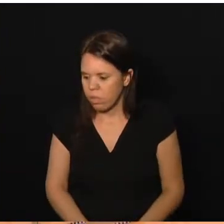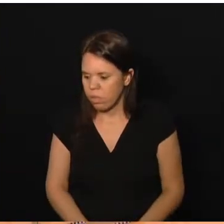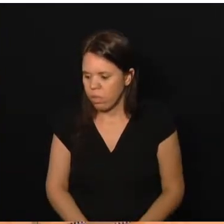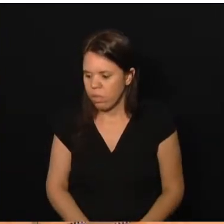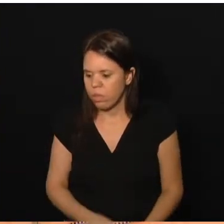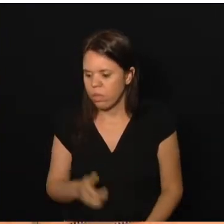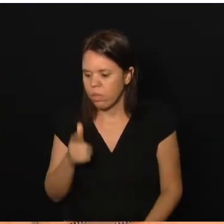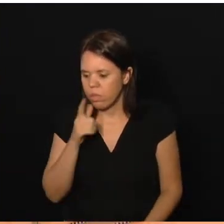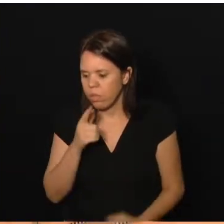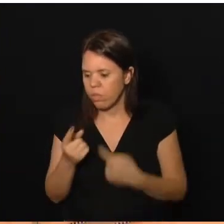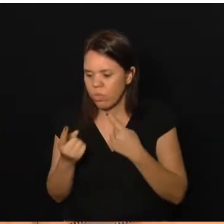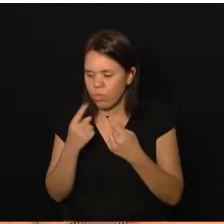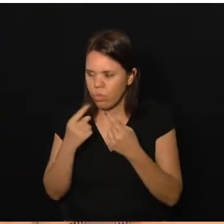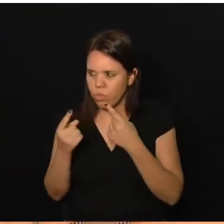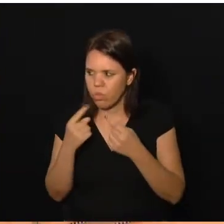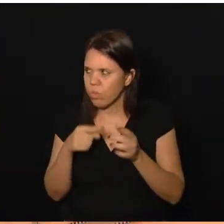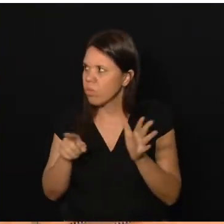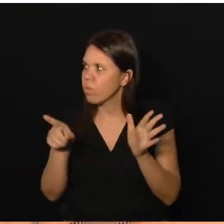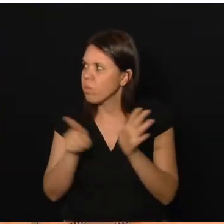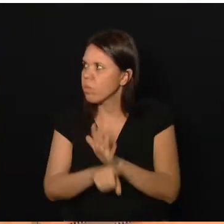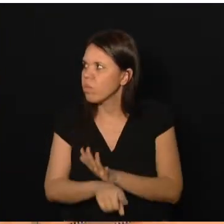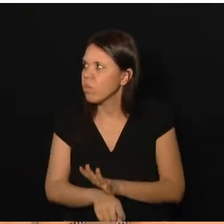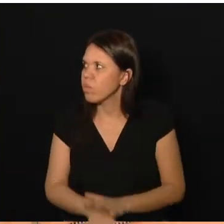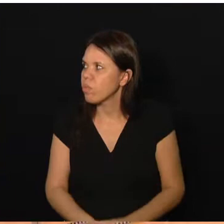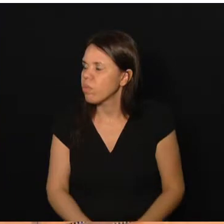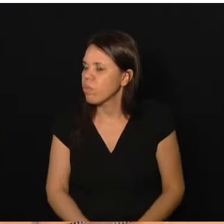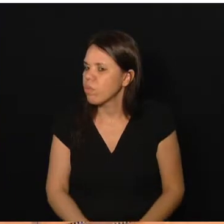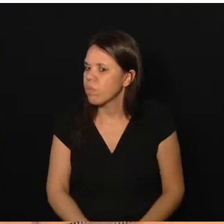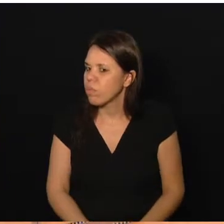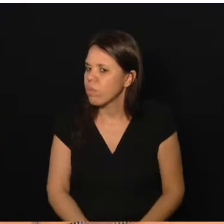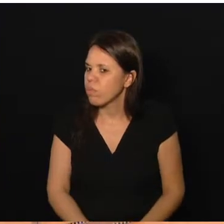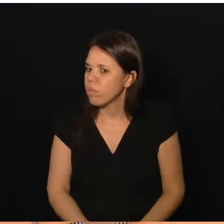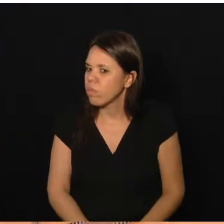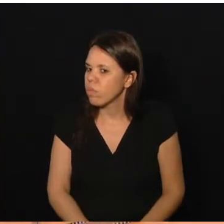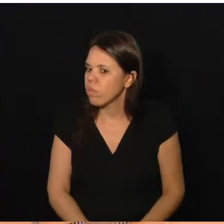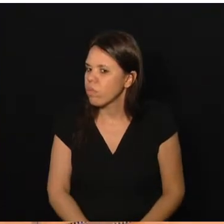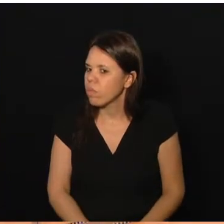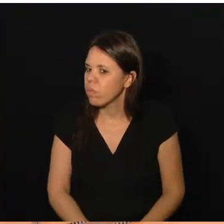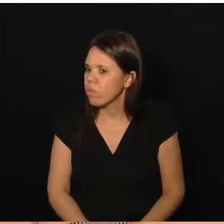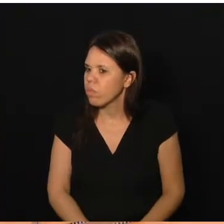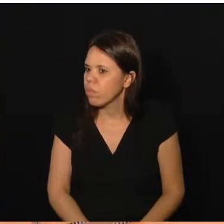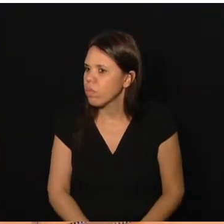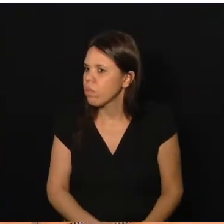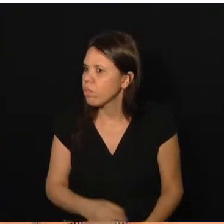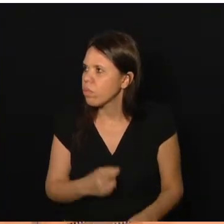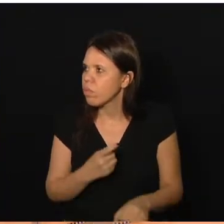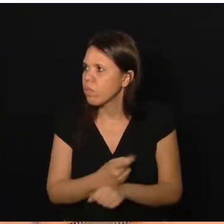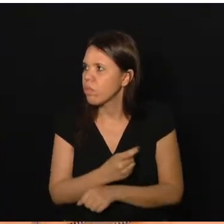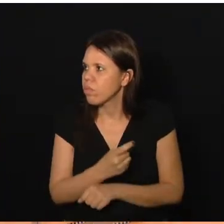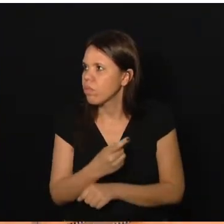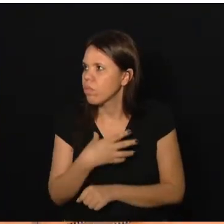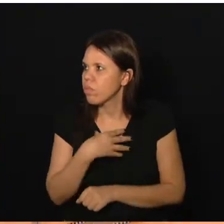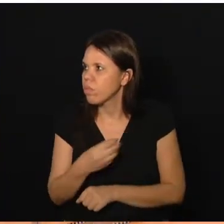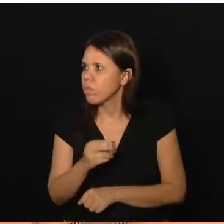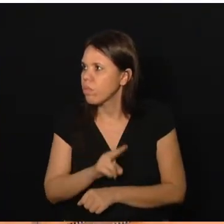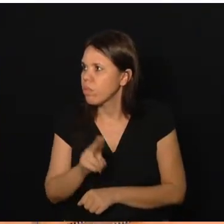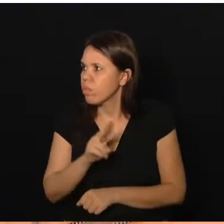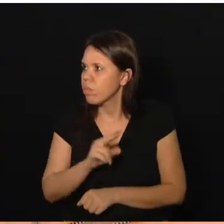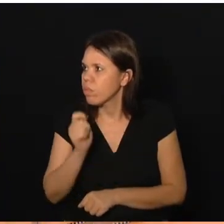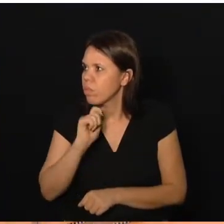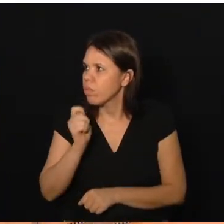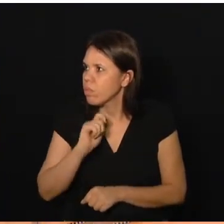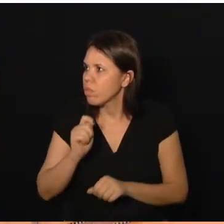diálogo, como o senhor ali perguntou, vai conseguir identificar por que esse filho está usando essa